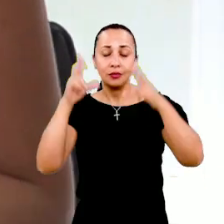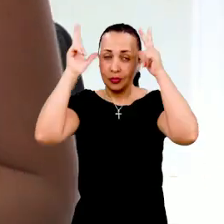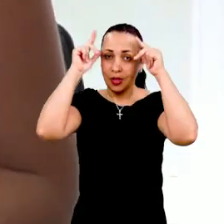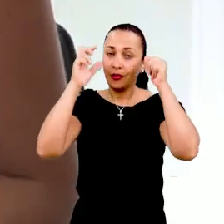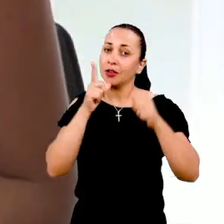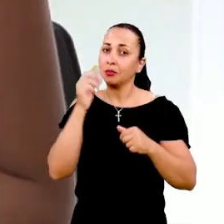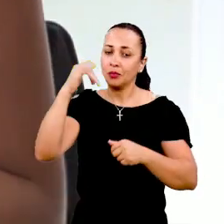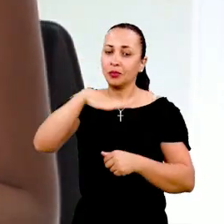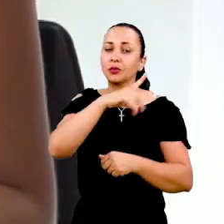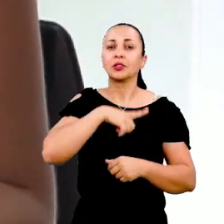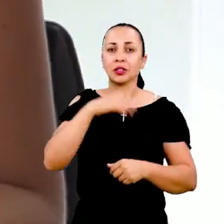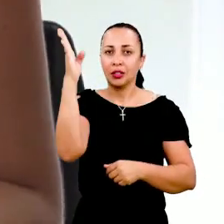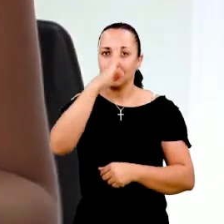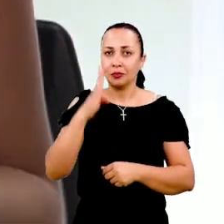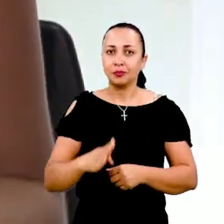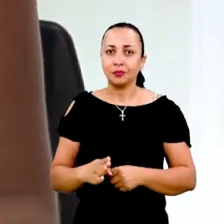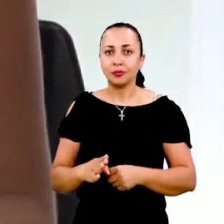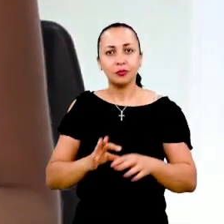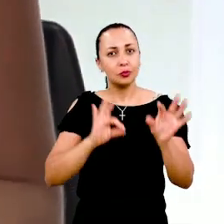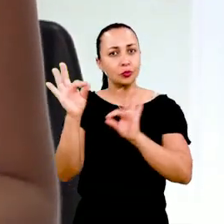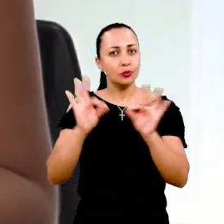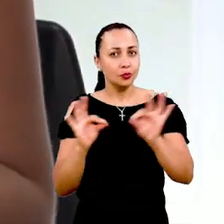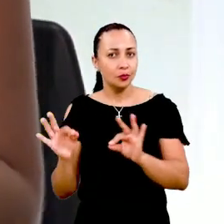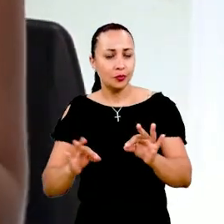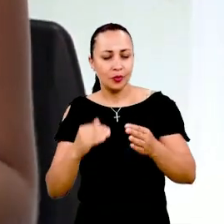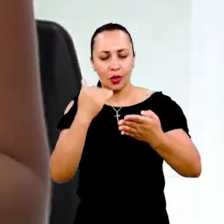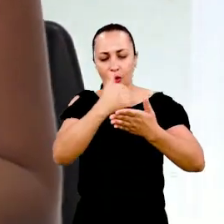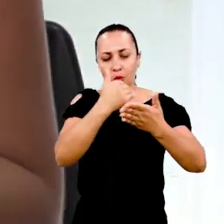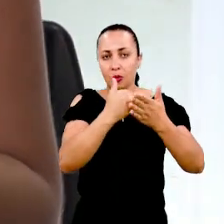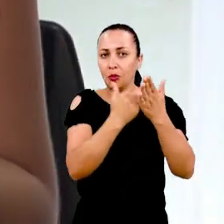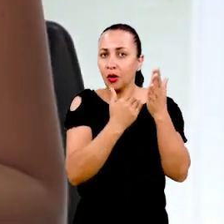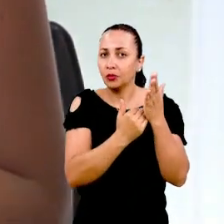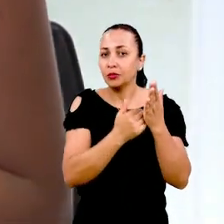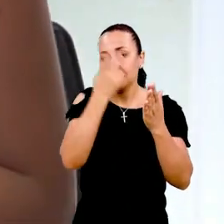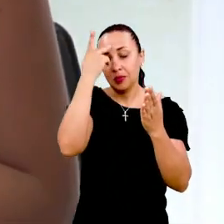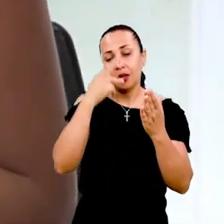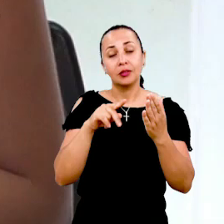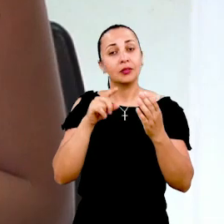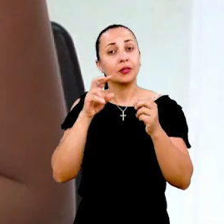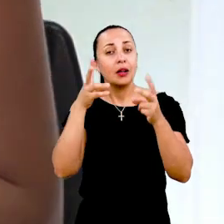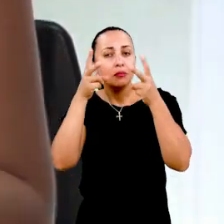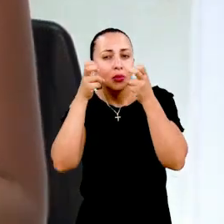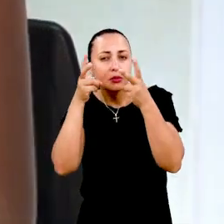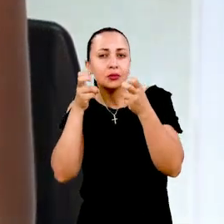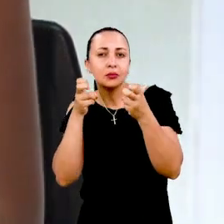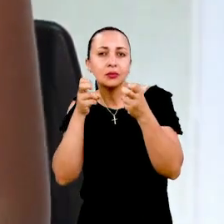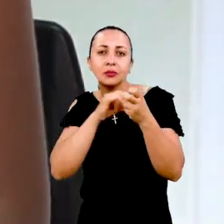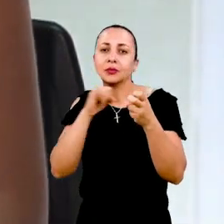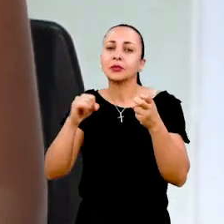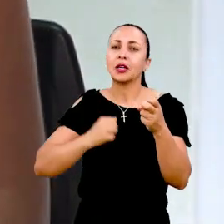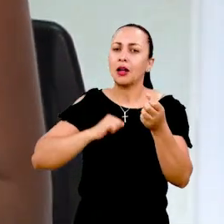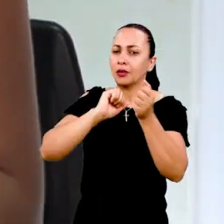marinhos que tem aqui no Brasil e também uma abordagem de modelagem para a gente prever a distribuição dessas espécies,